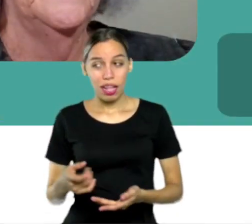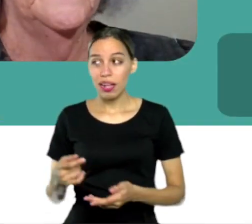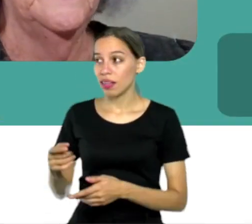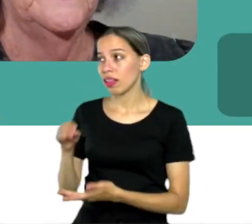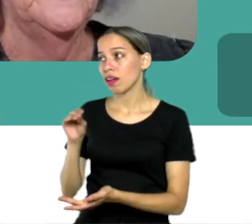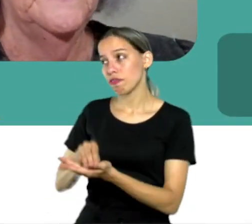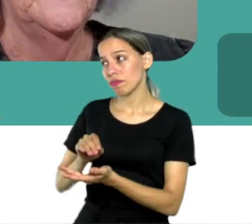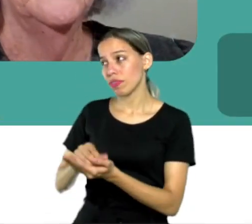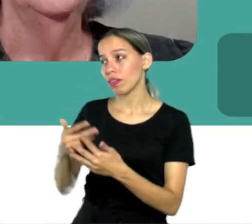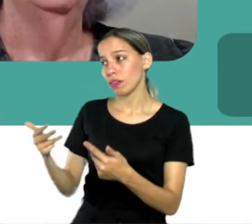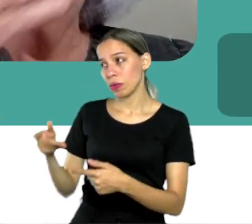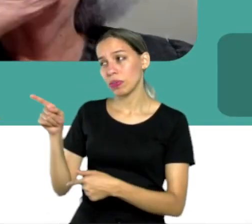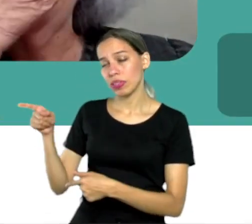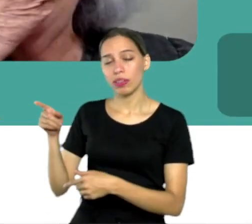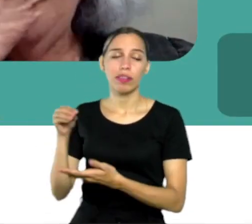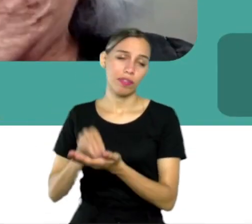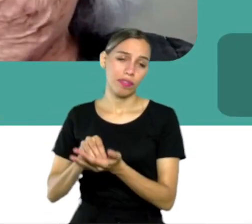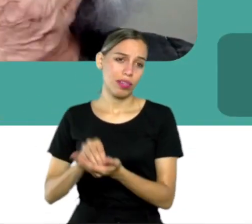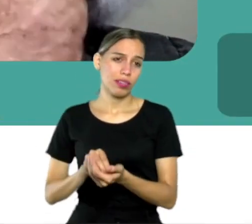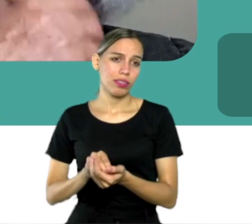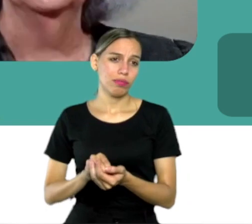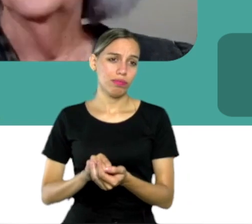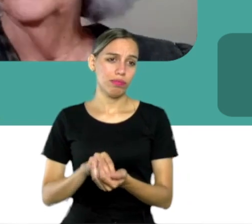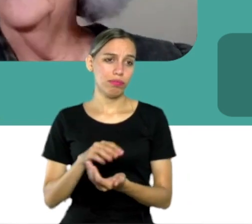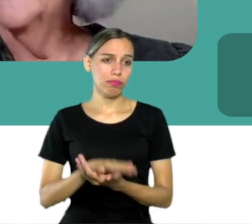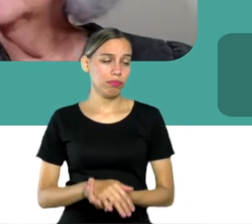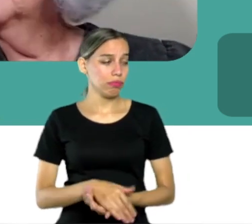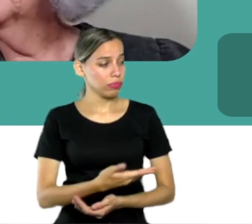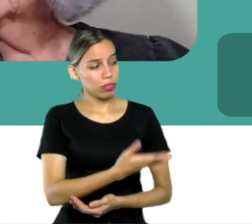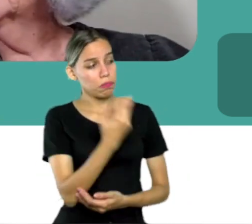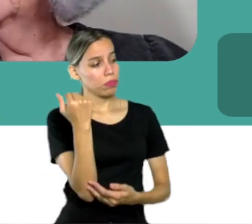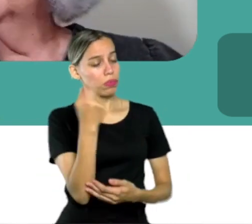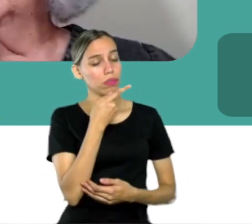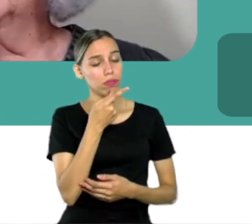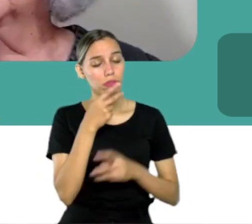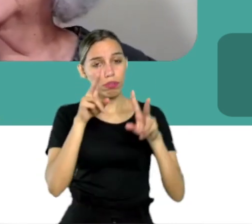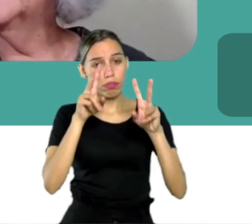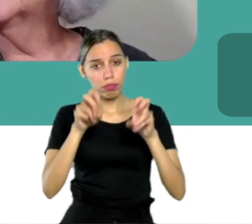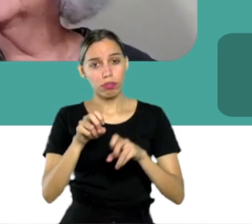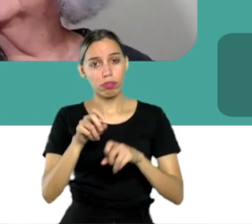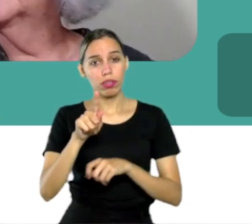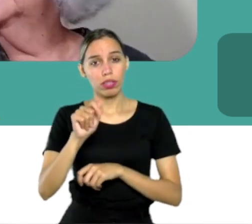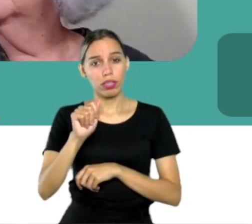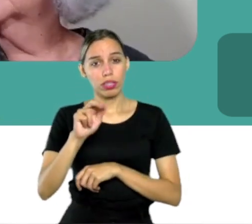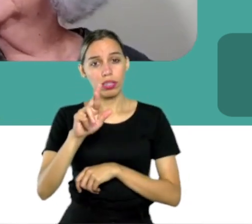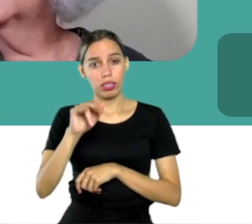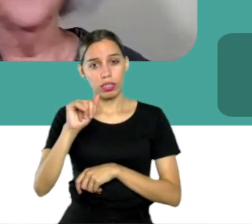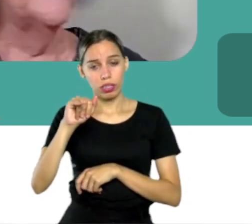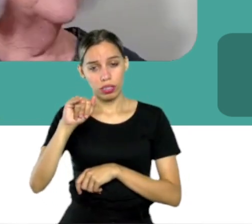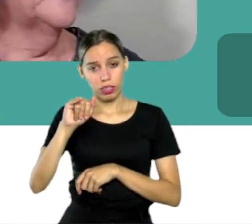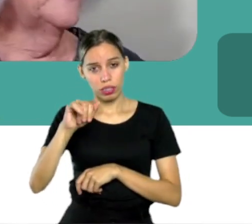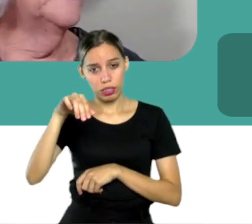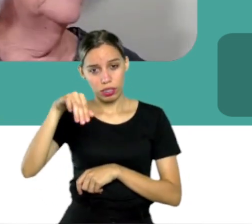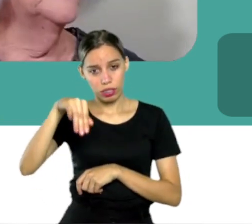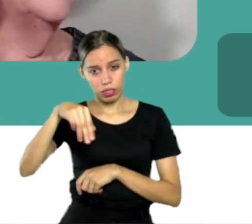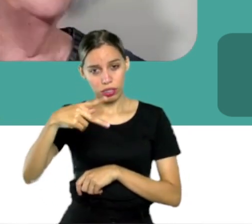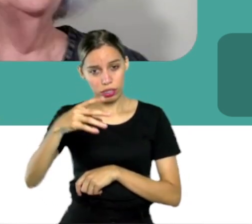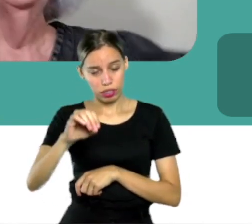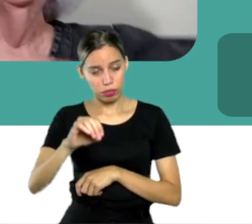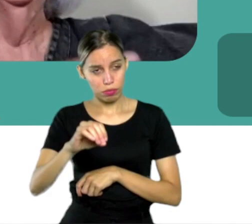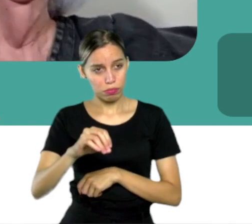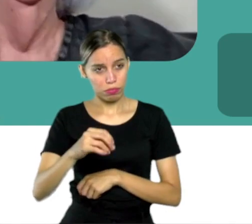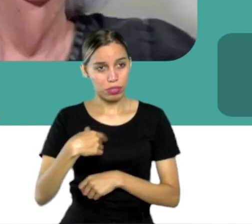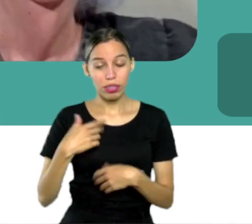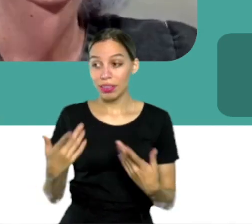falar um pouquinho do Garimpo, Líria, que é um livro que... Garimpo, esse livro me deu tanta alegria, você não tem ideia. Foi